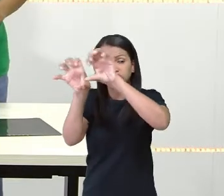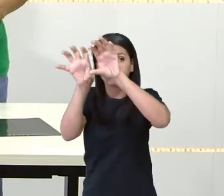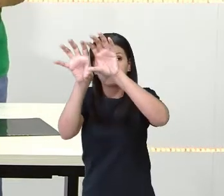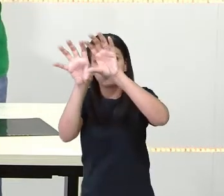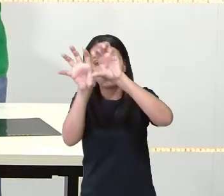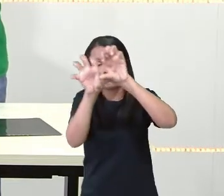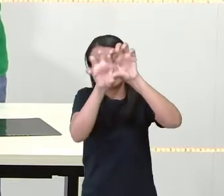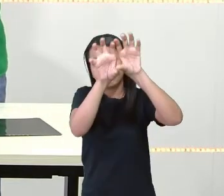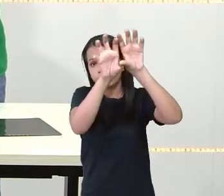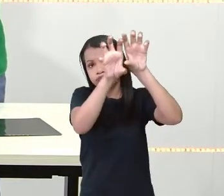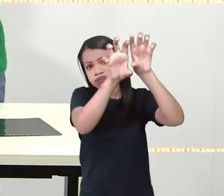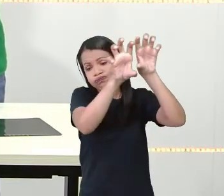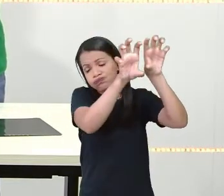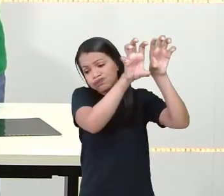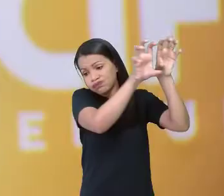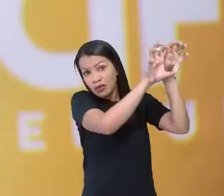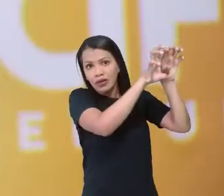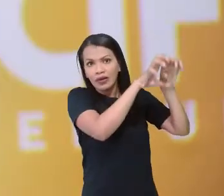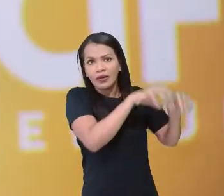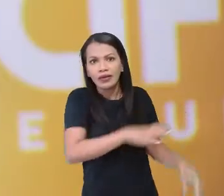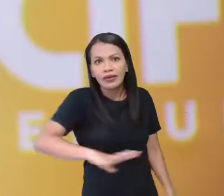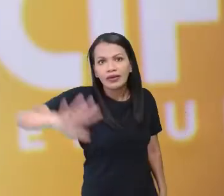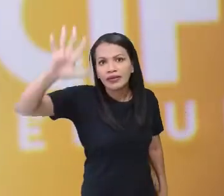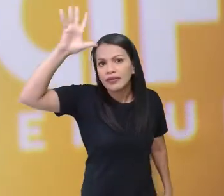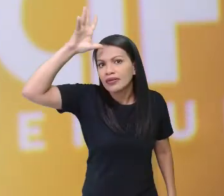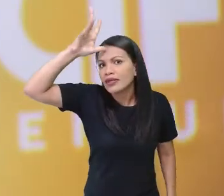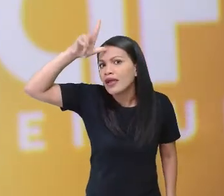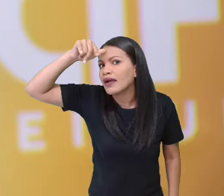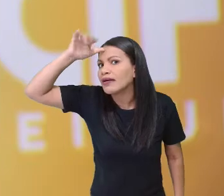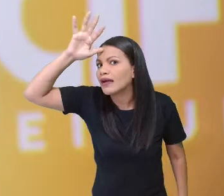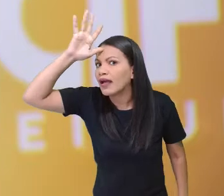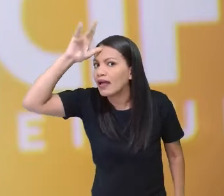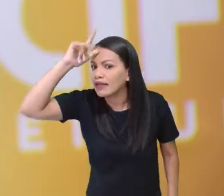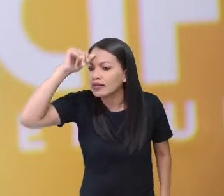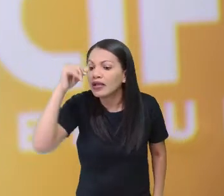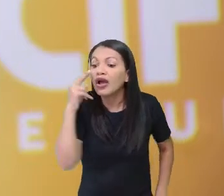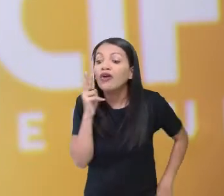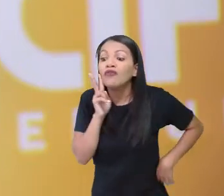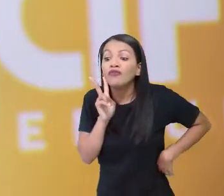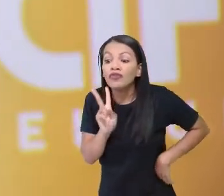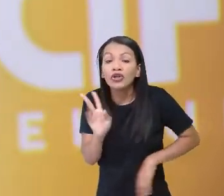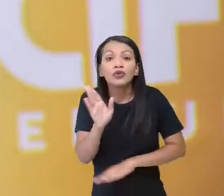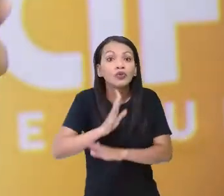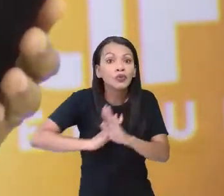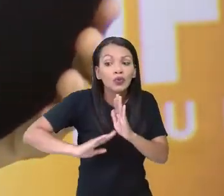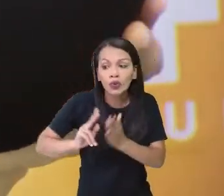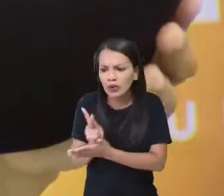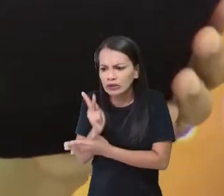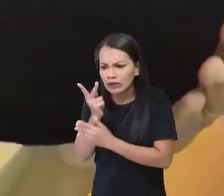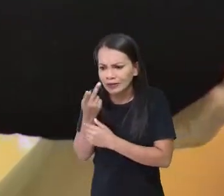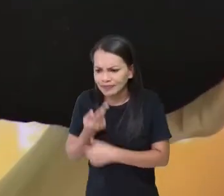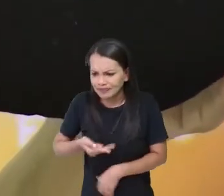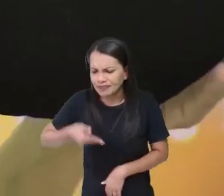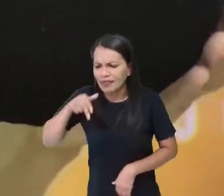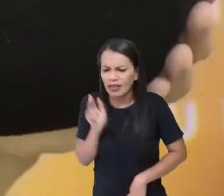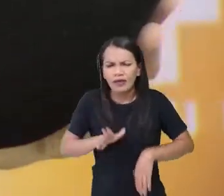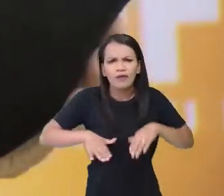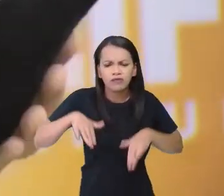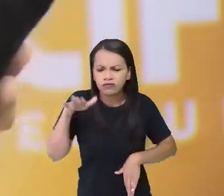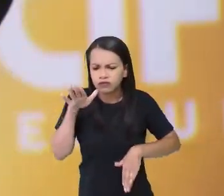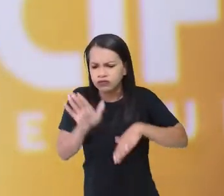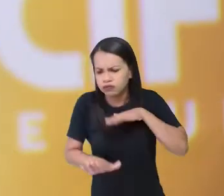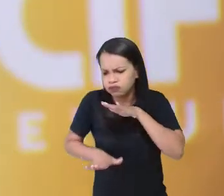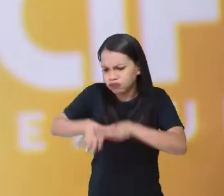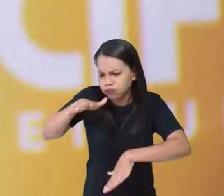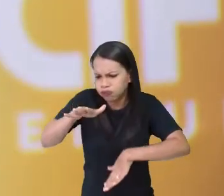a galinha da Angola, vendo tudo isso acontecer, começou a correr. E corria, corria,